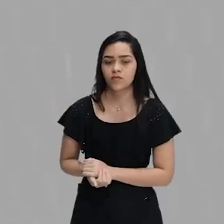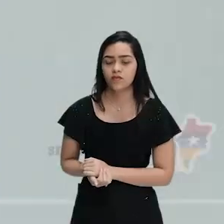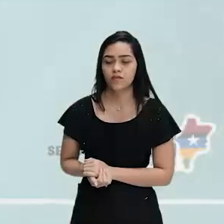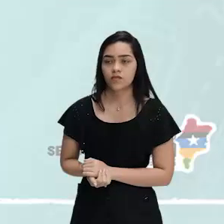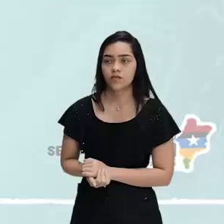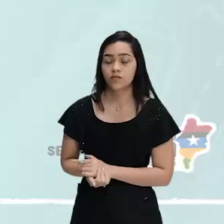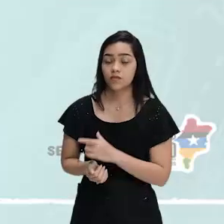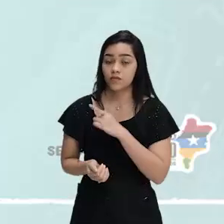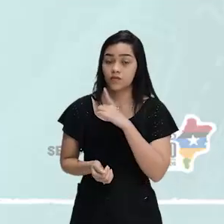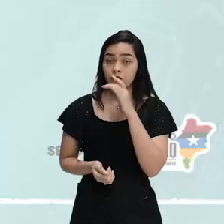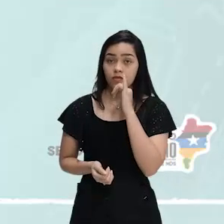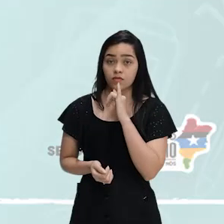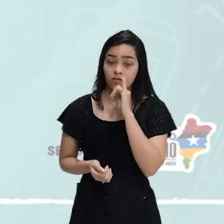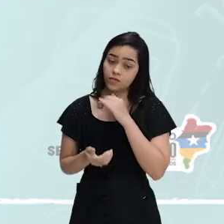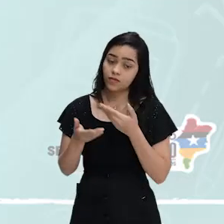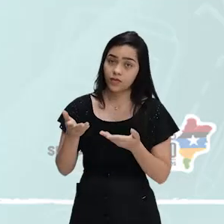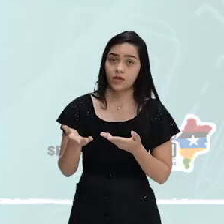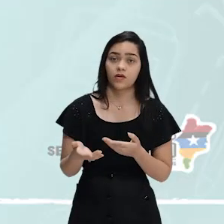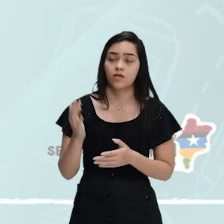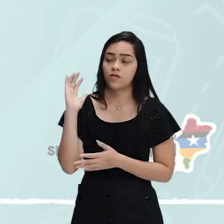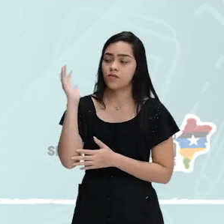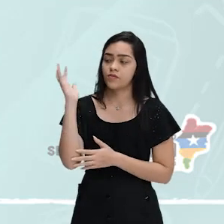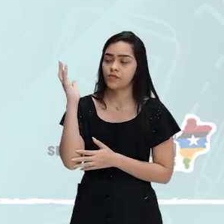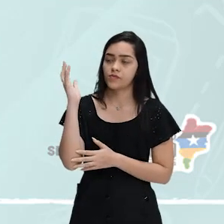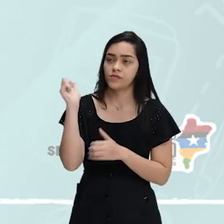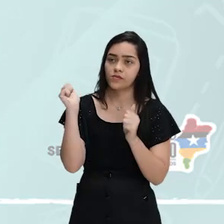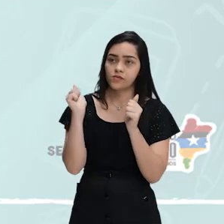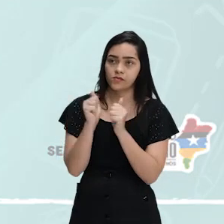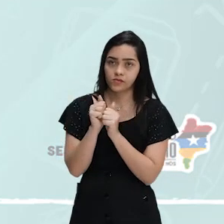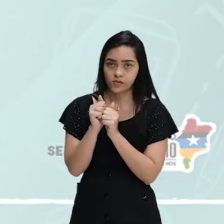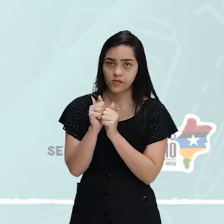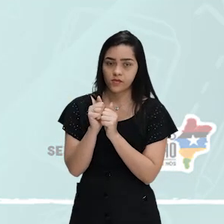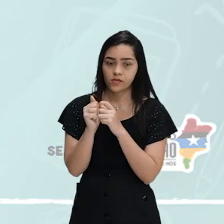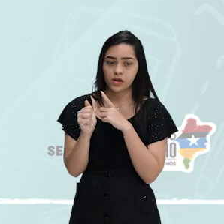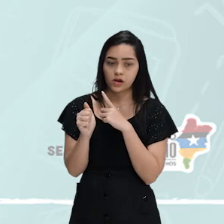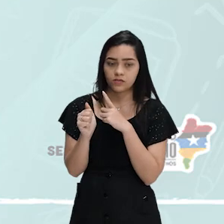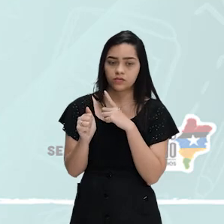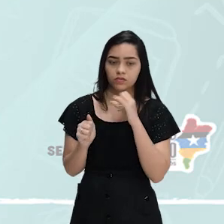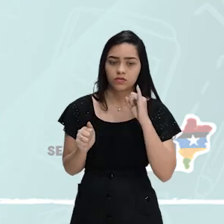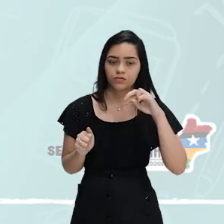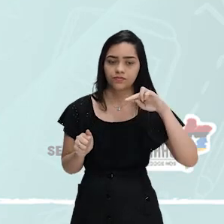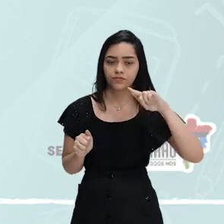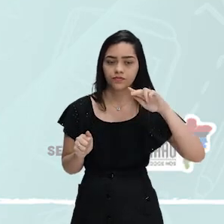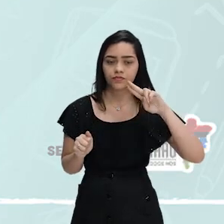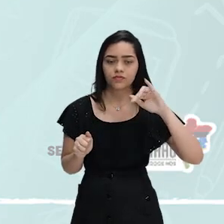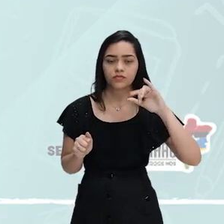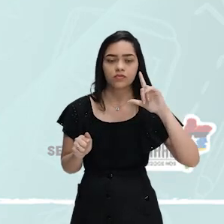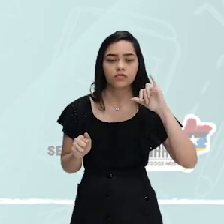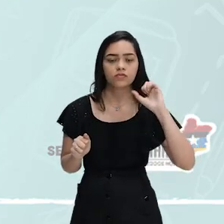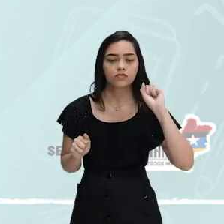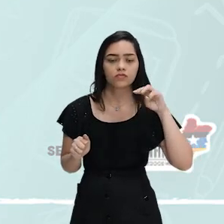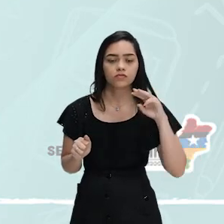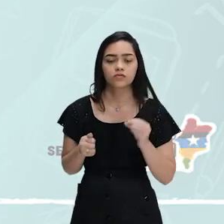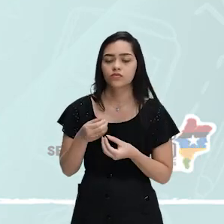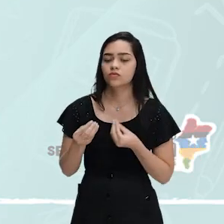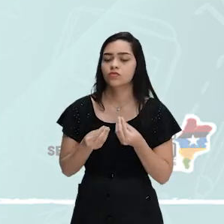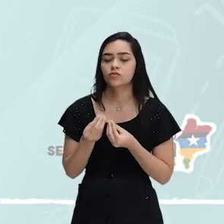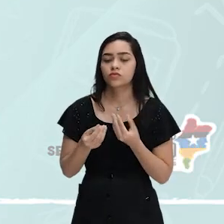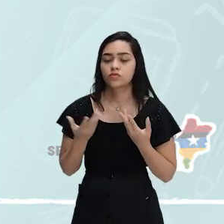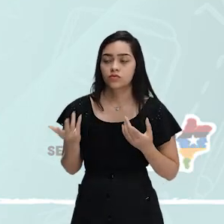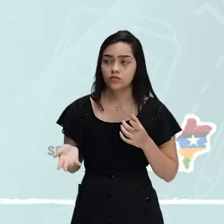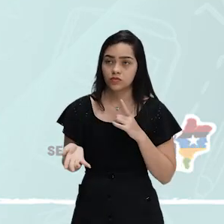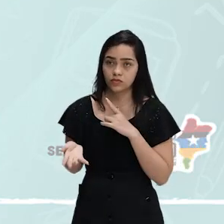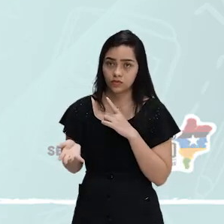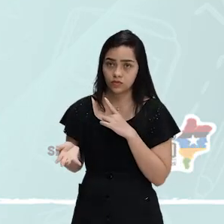do epifitismo. O epifitismo é um tipo de inquilinismo. De que maneira? Nós temos